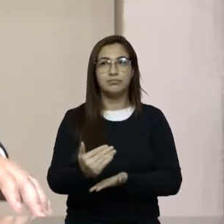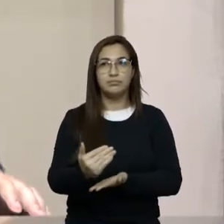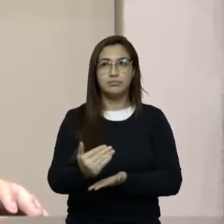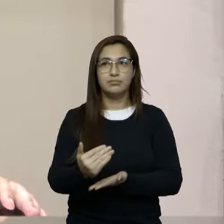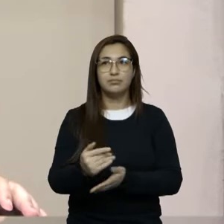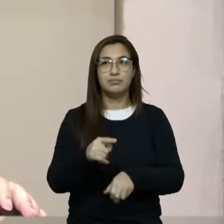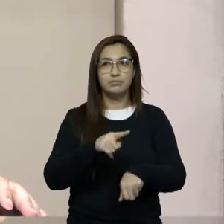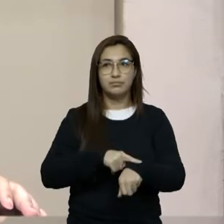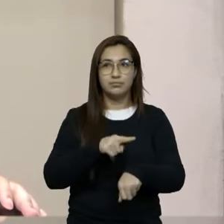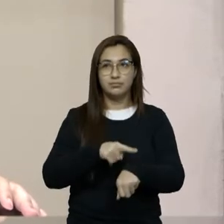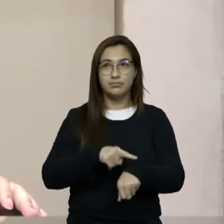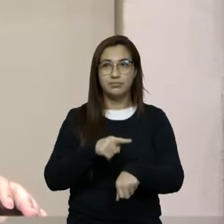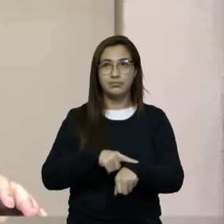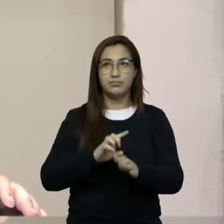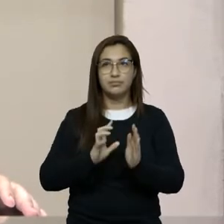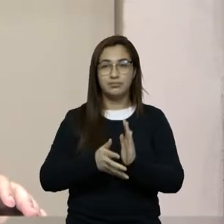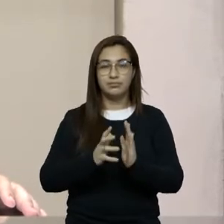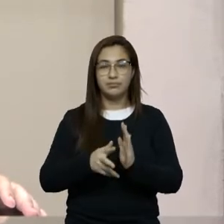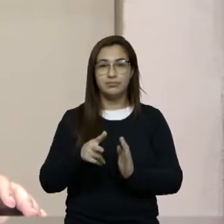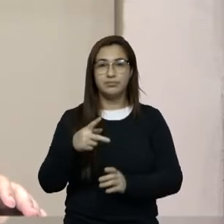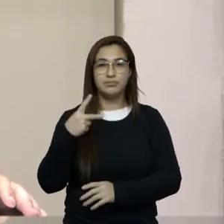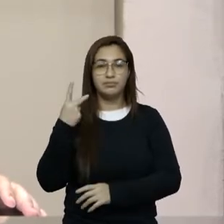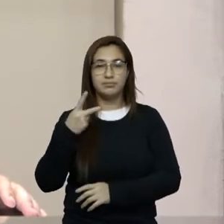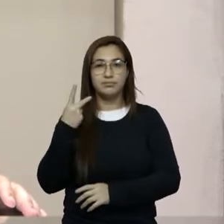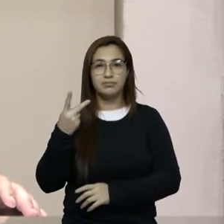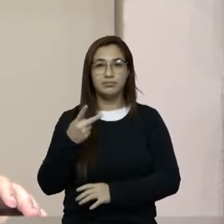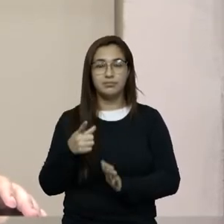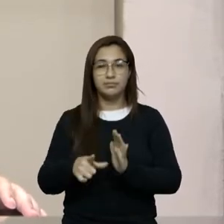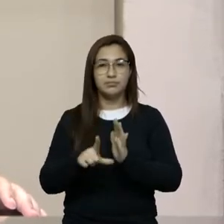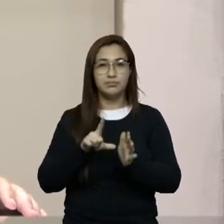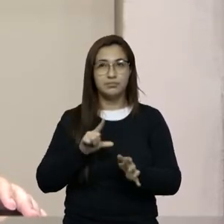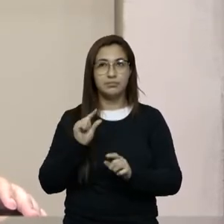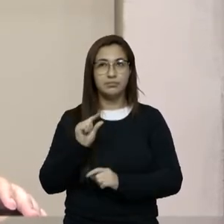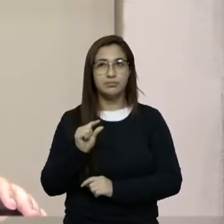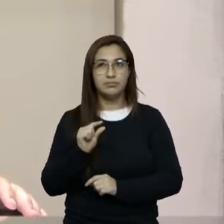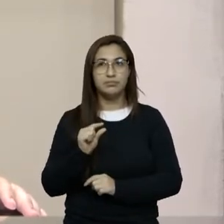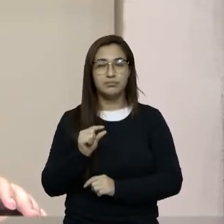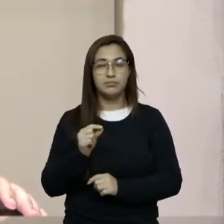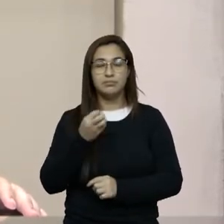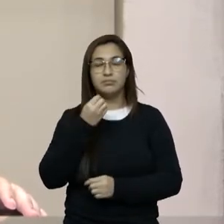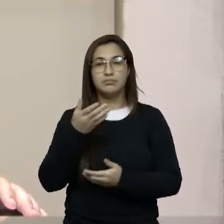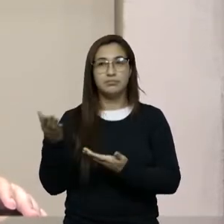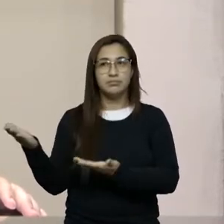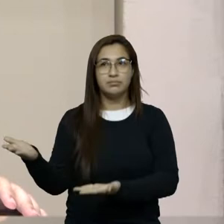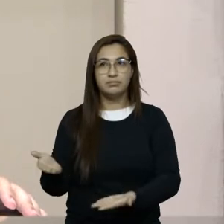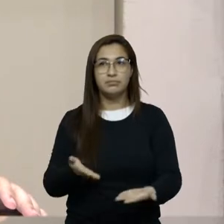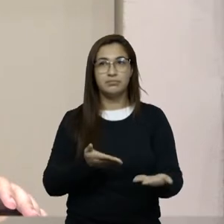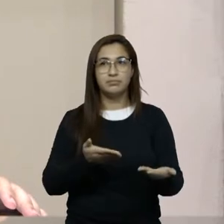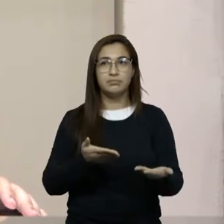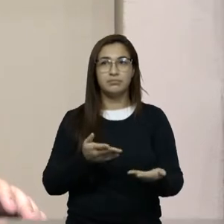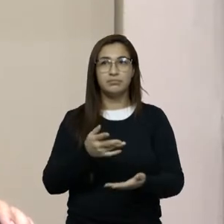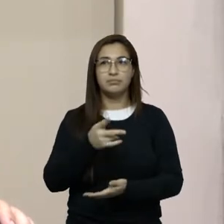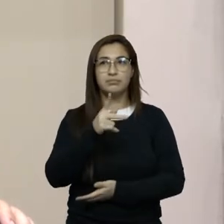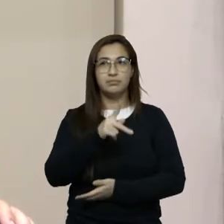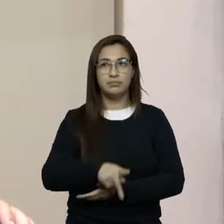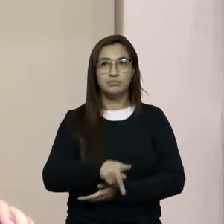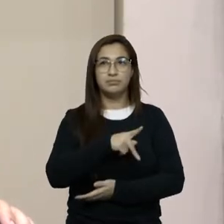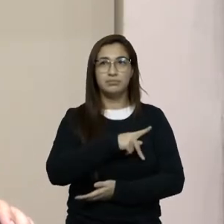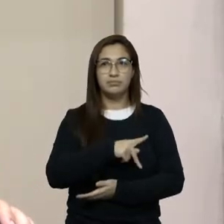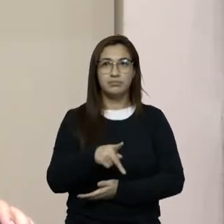horário destinado aos partidos políticos antes portanto essa presidência das boas vindas ao pastor Genilson